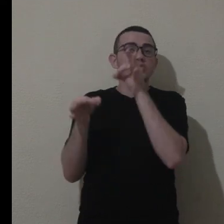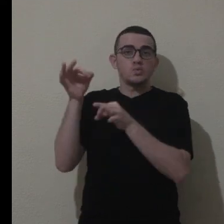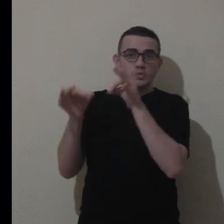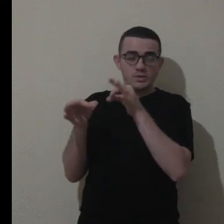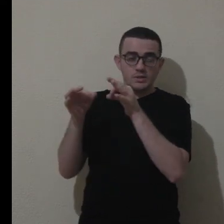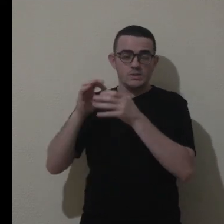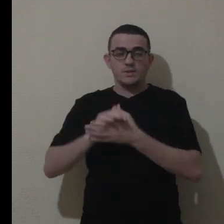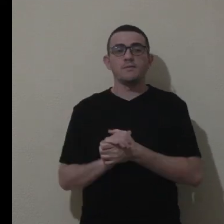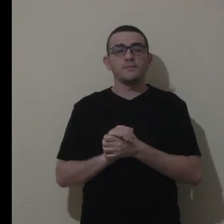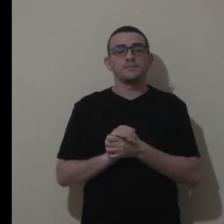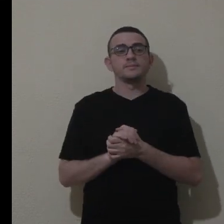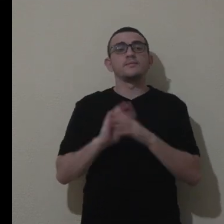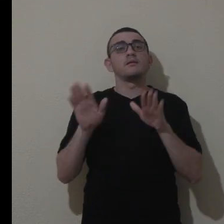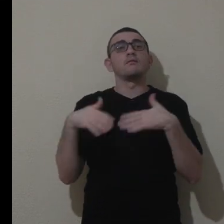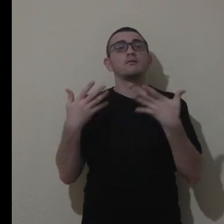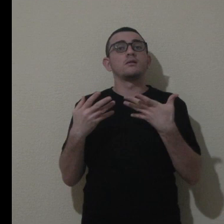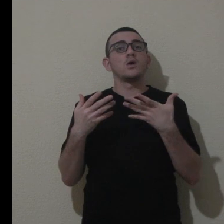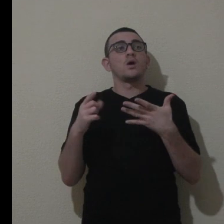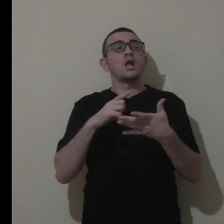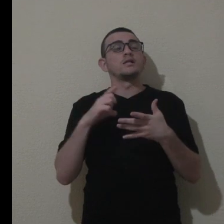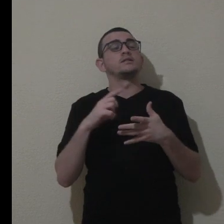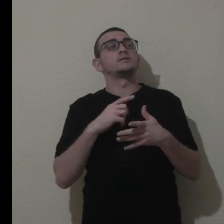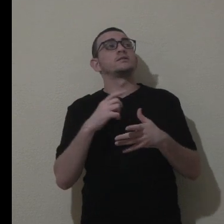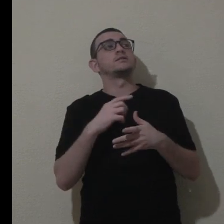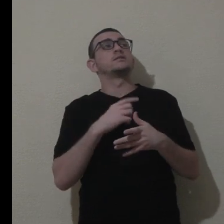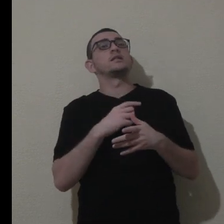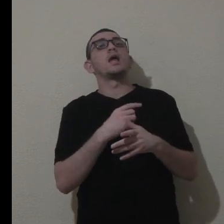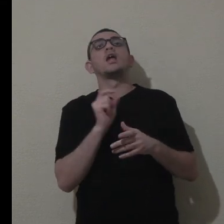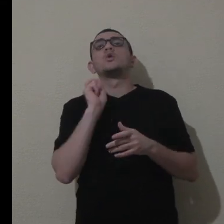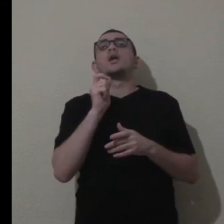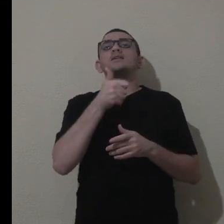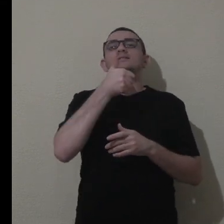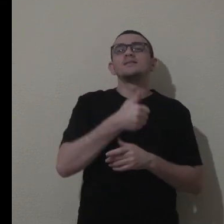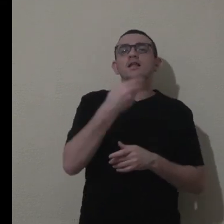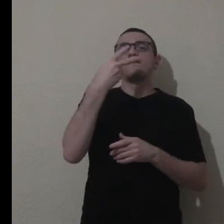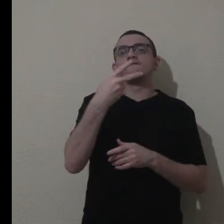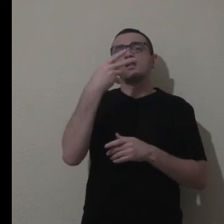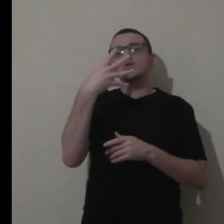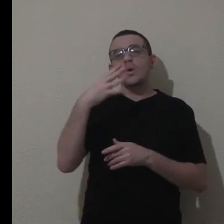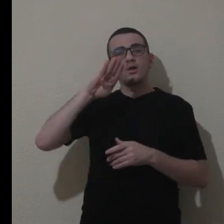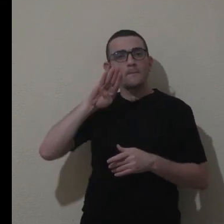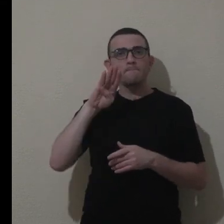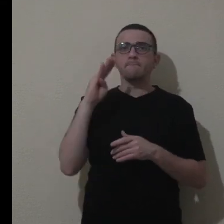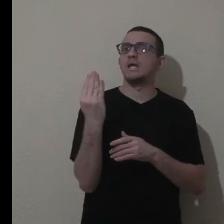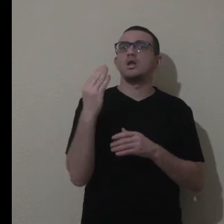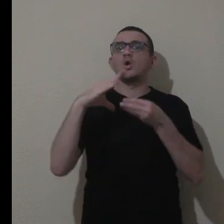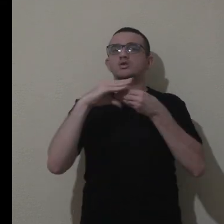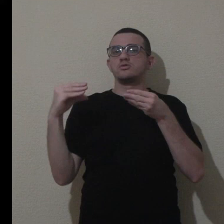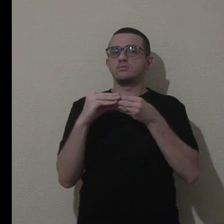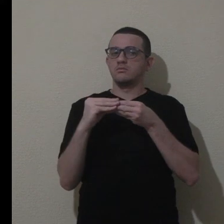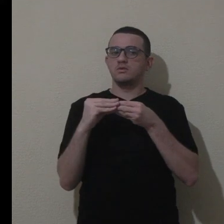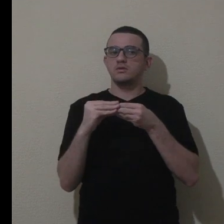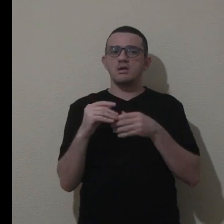criminal. E isso, eles chegam num número que é bastante grande, de 124 bilhões de dólares.